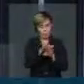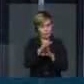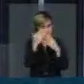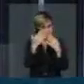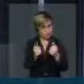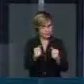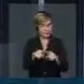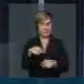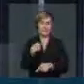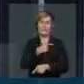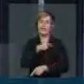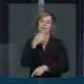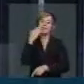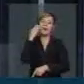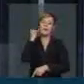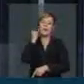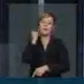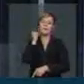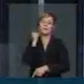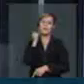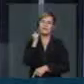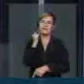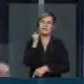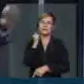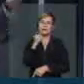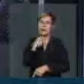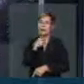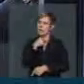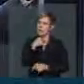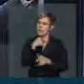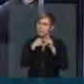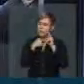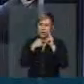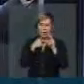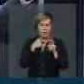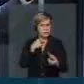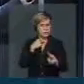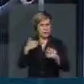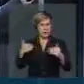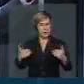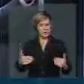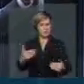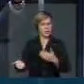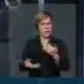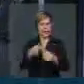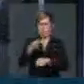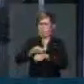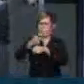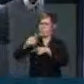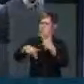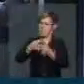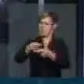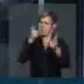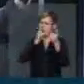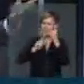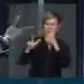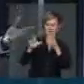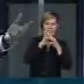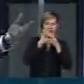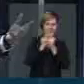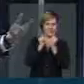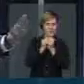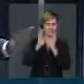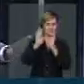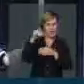sabe, deputado Miro, que não podemos ver o ministério como um prêmio de consolação ao partido para estarmos juntos já na